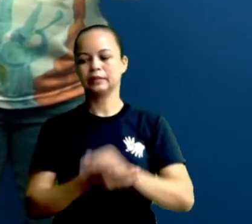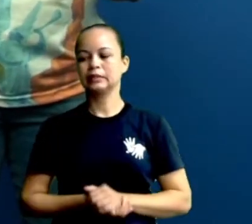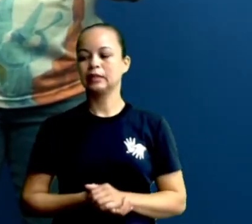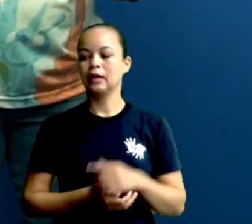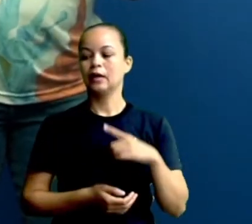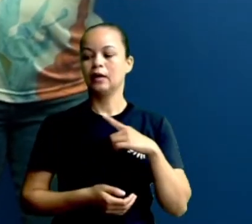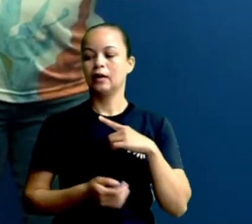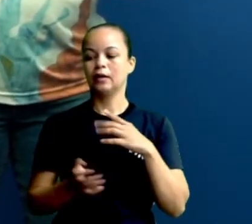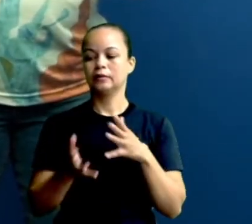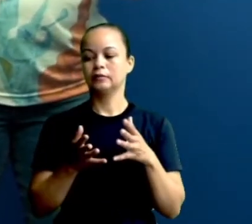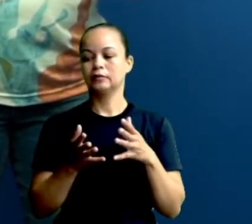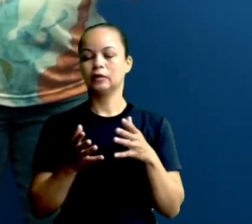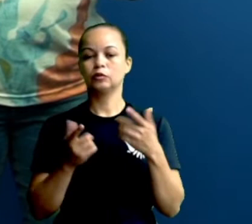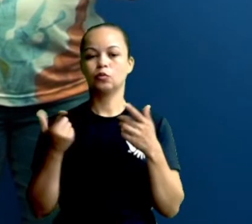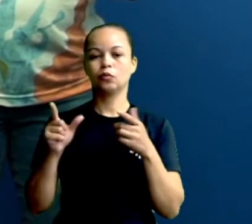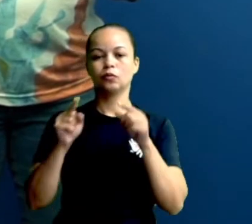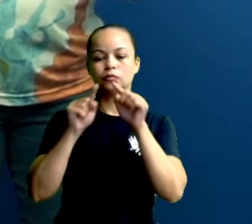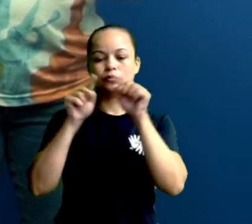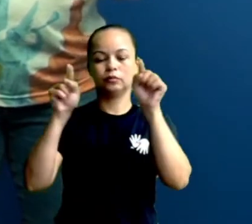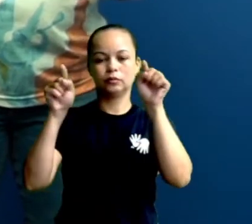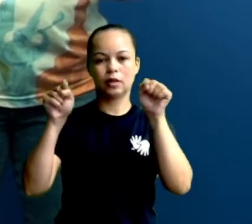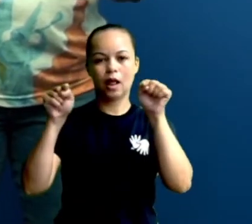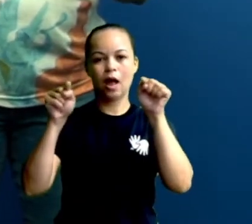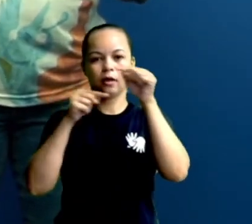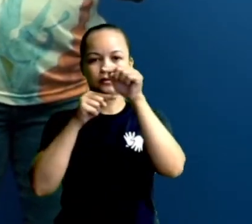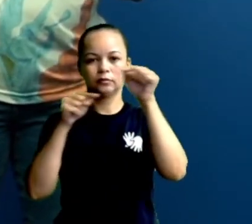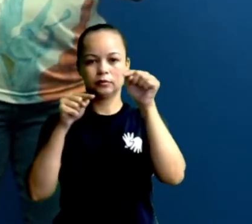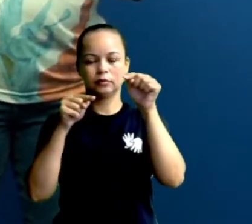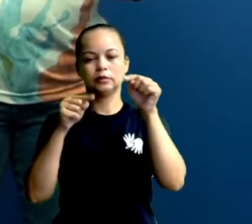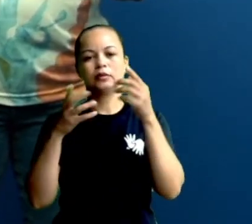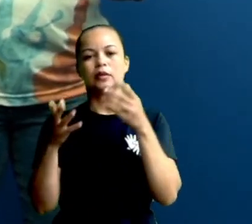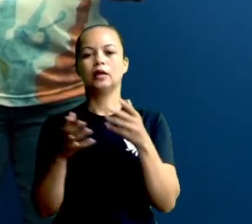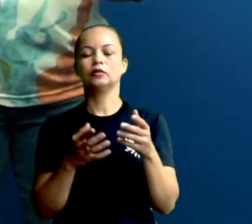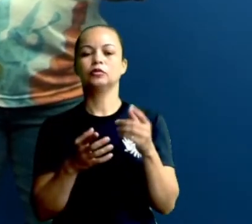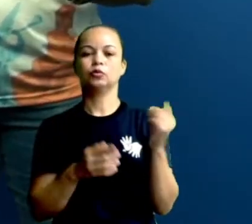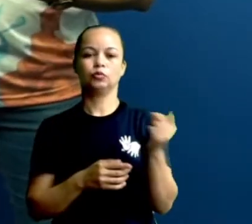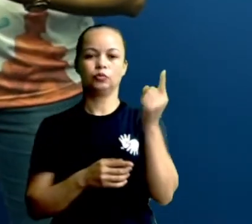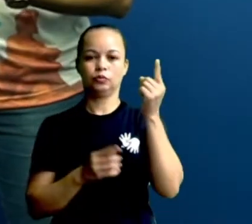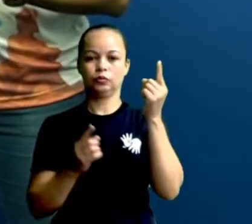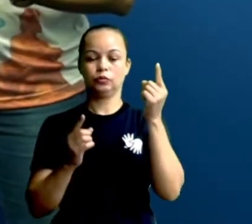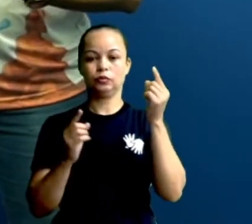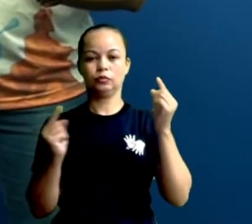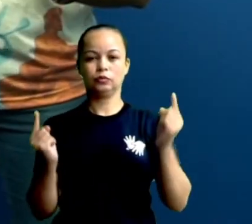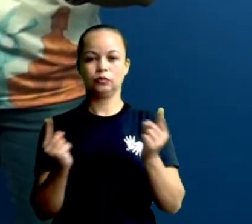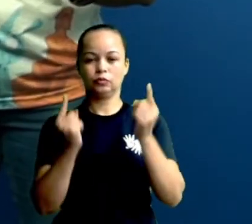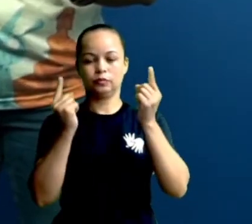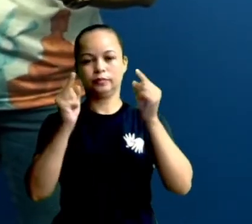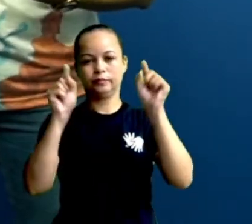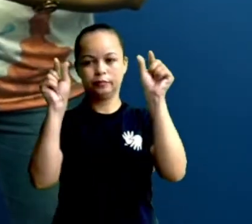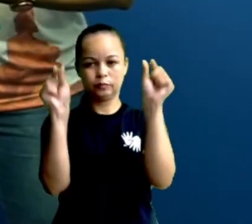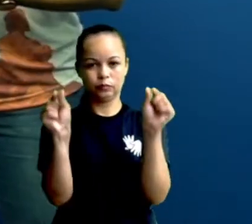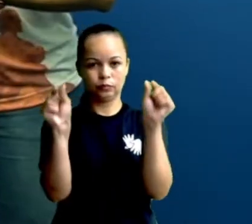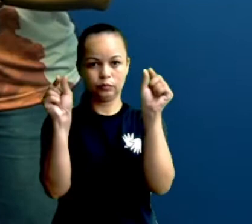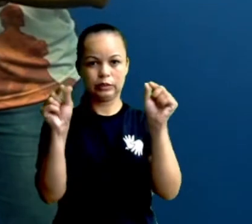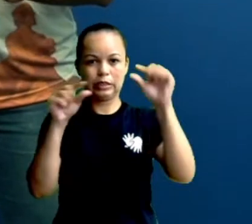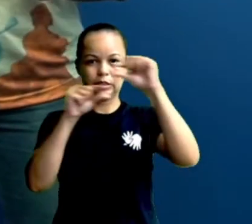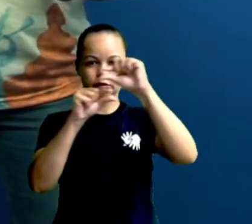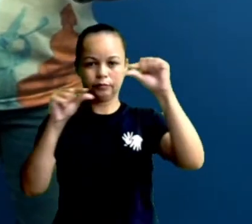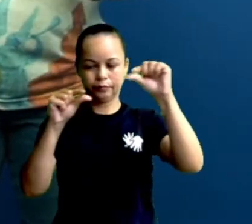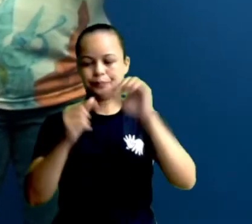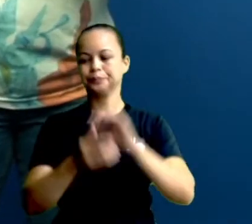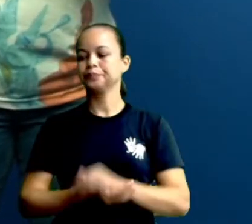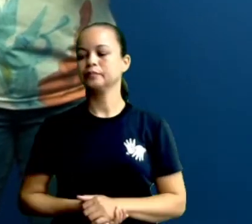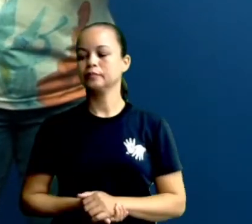a mesma medida e do outro lado também, né, o comprimento e o lado superior tem a mesma medida. E aí a